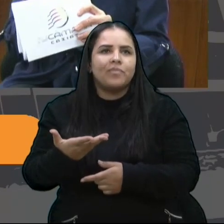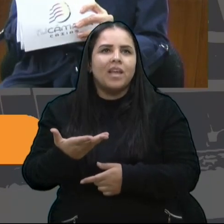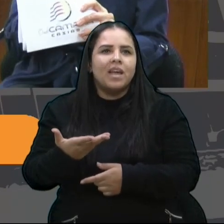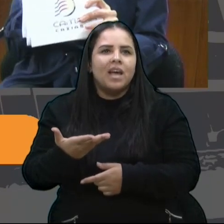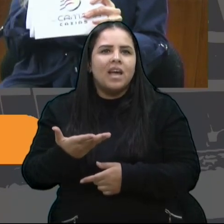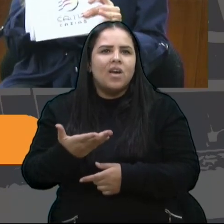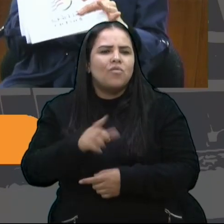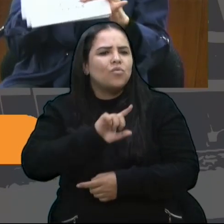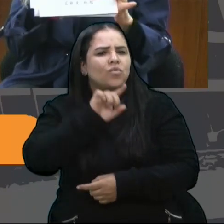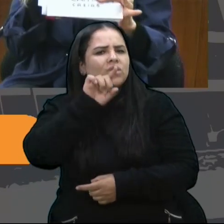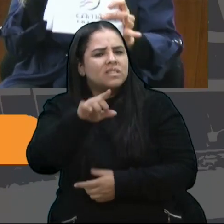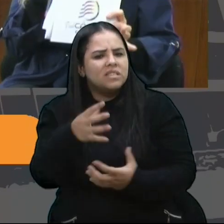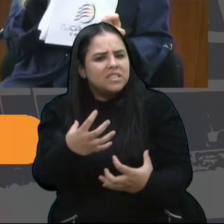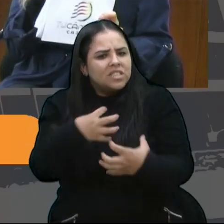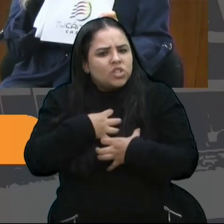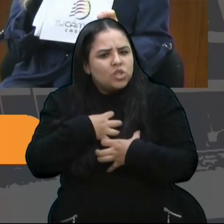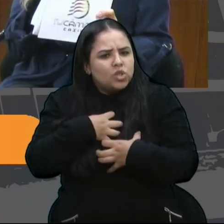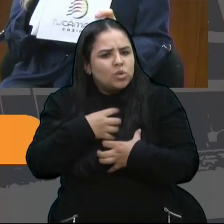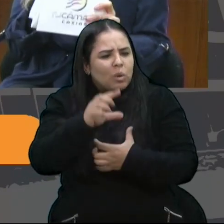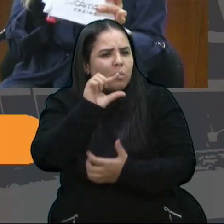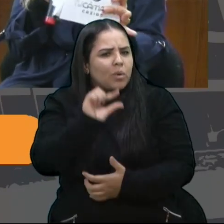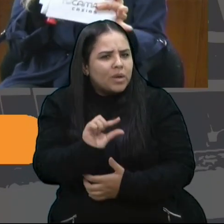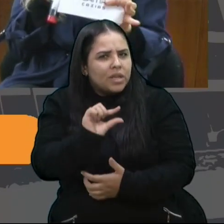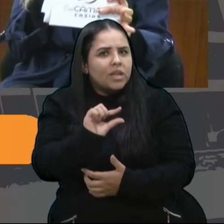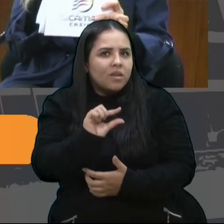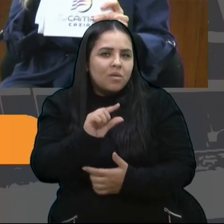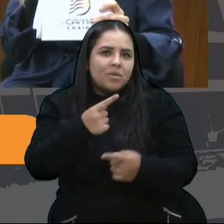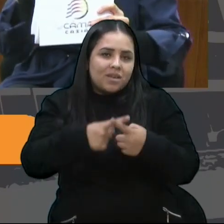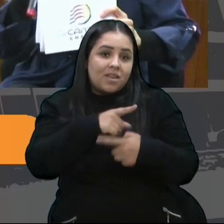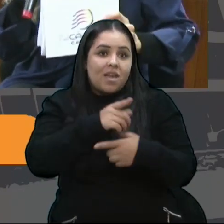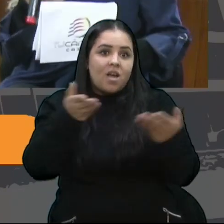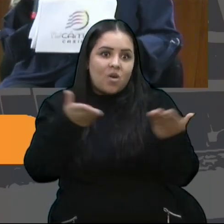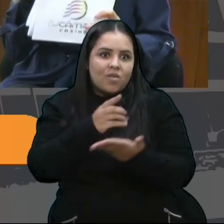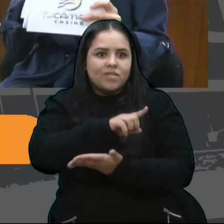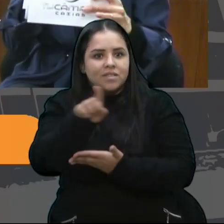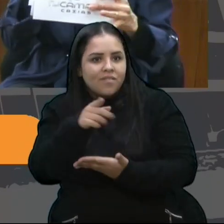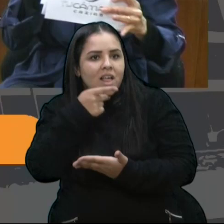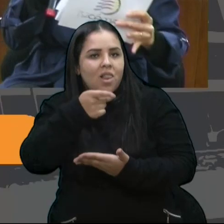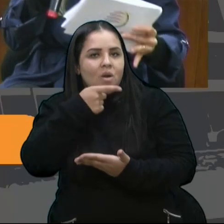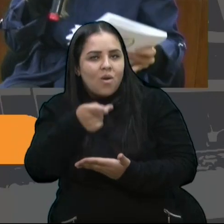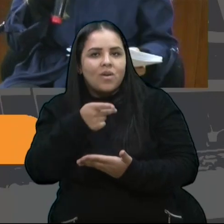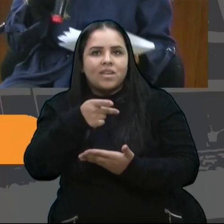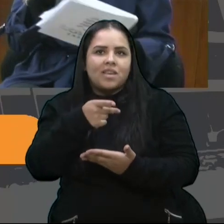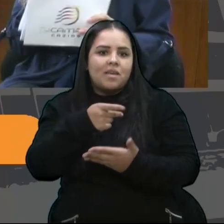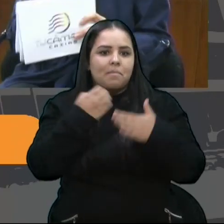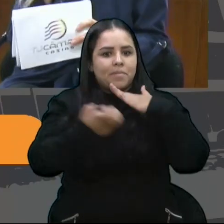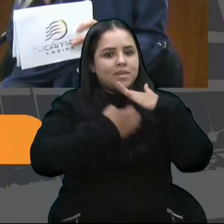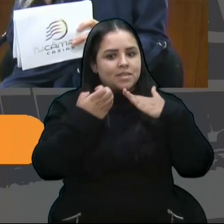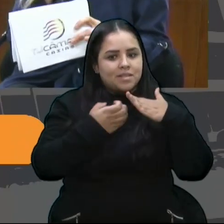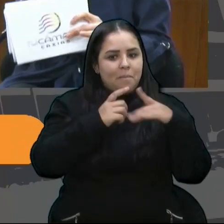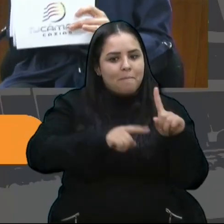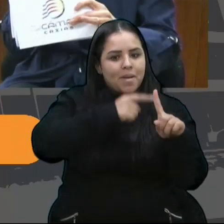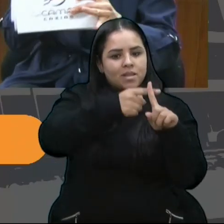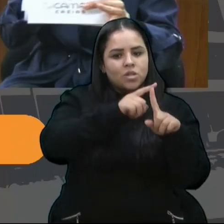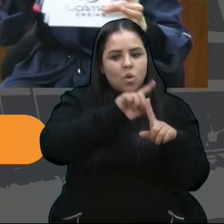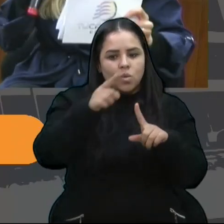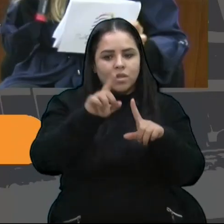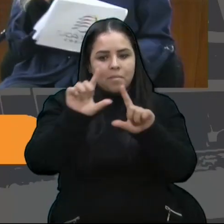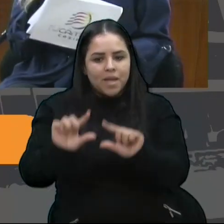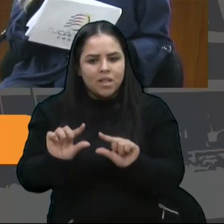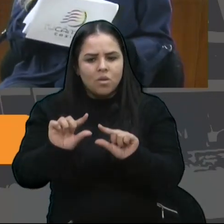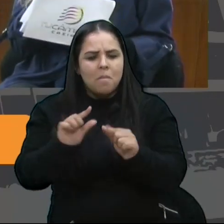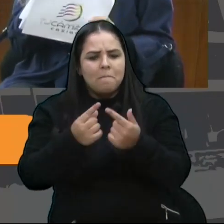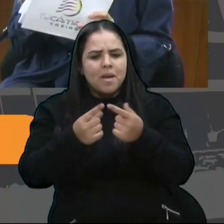Você sentiu isso um pouquinho, embora tu agora relatou que em algumas empresas teve que investir mais, outras menos, mas no sentido